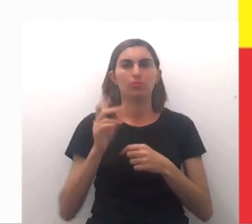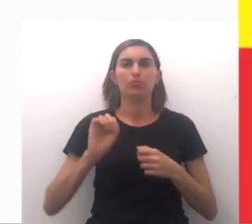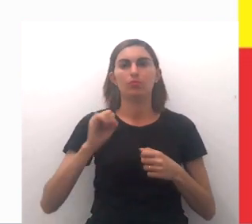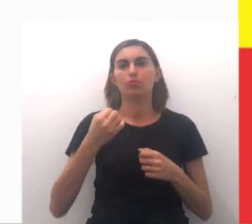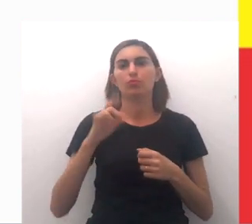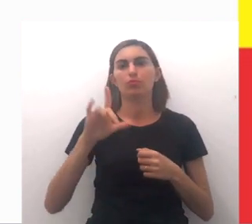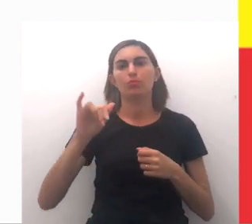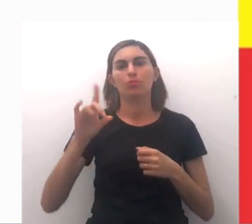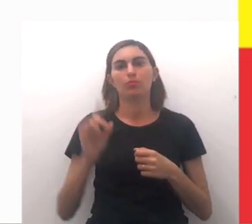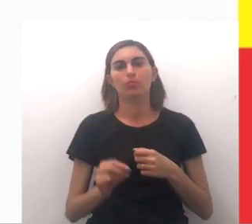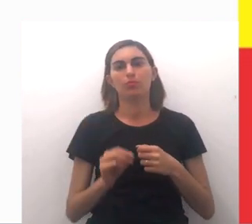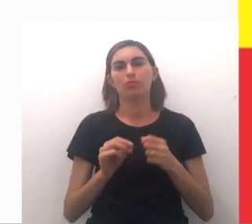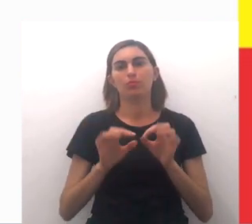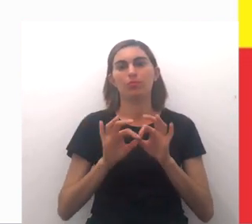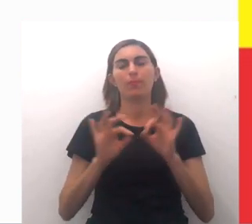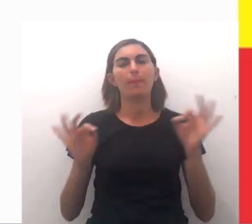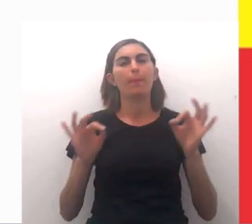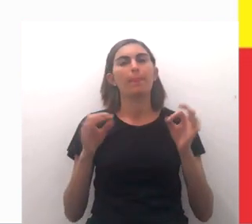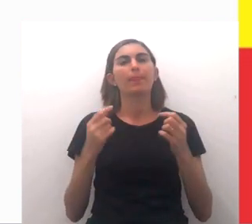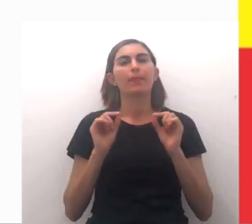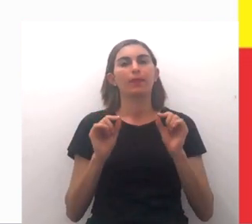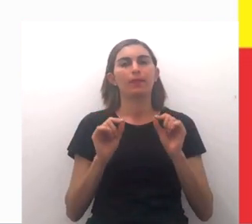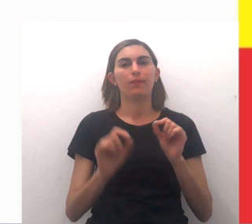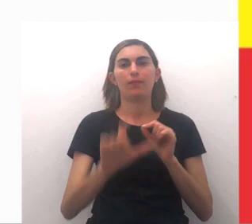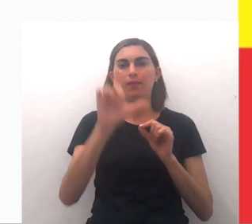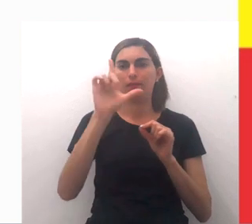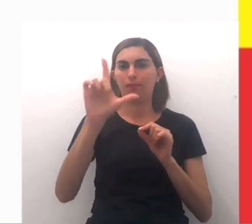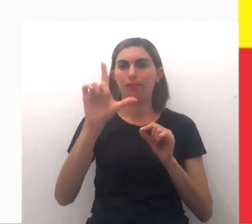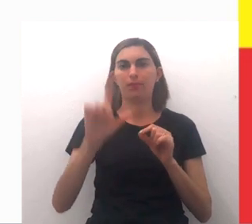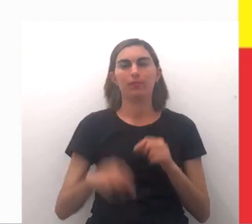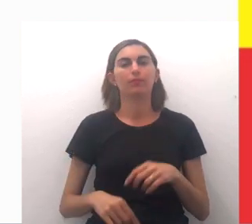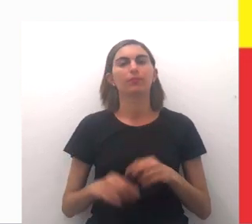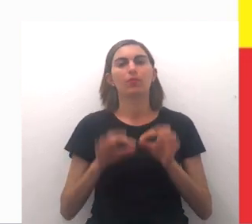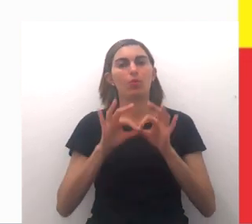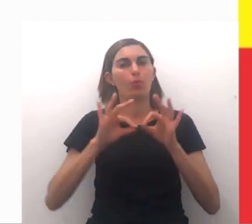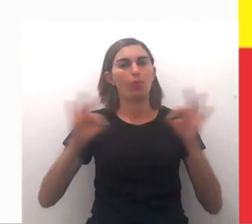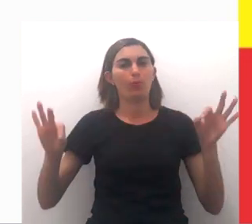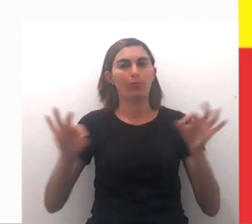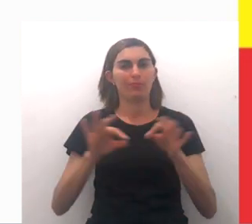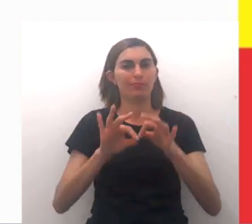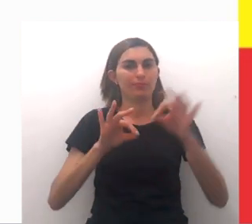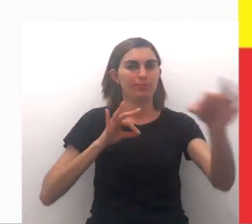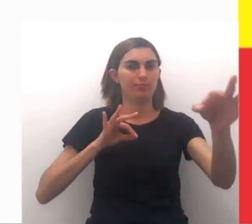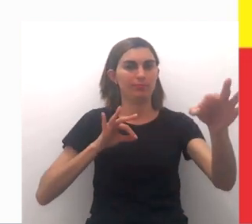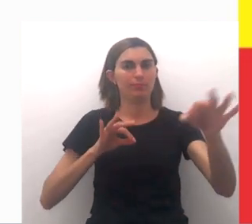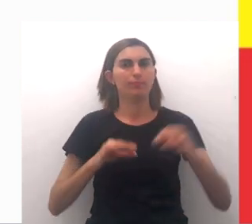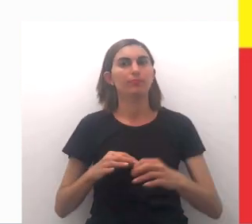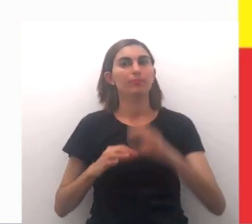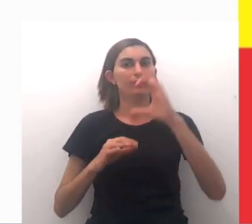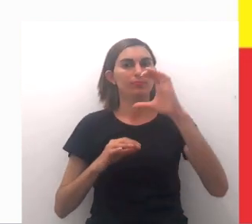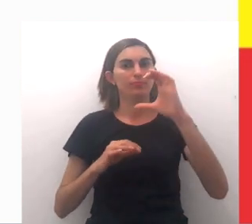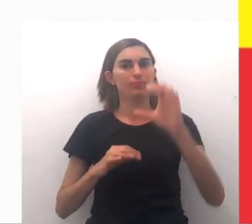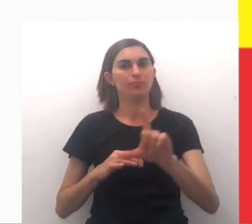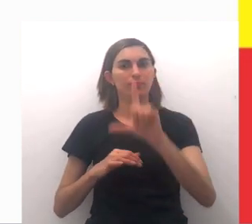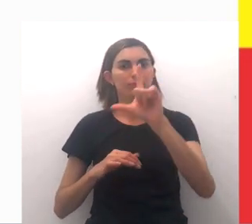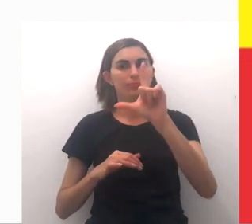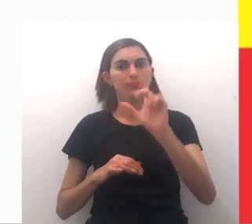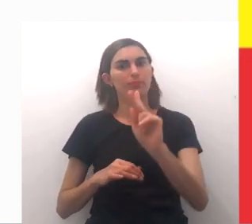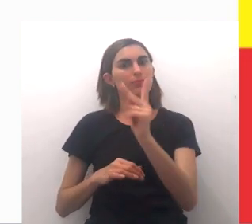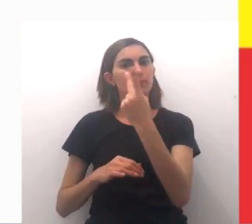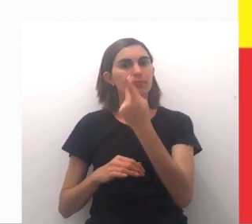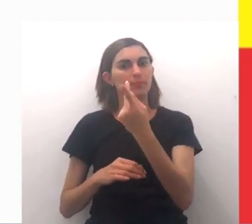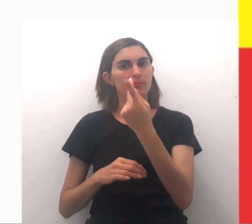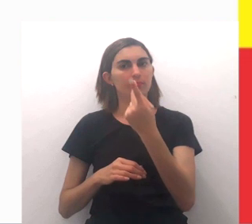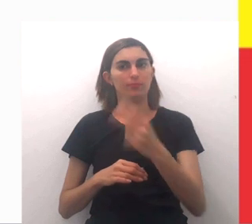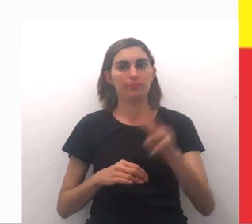ó, comprimento e ali a parte do L é, ó, comprimento e largura. Vai ser volume,